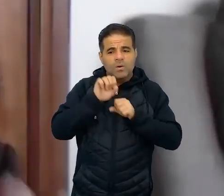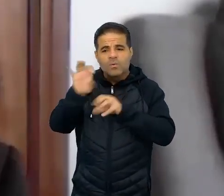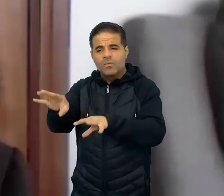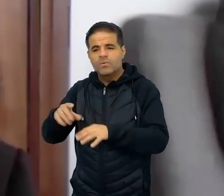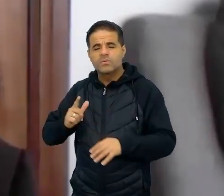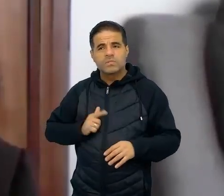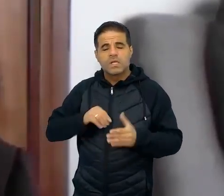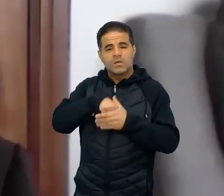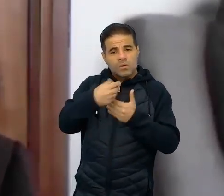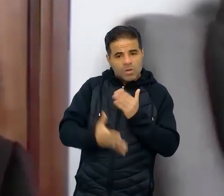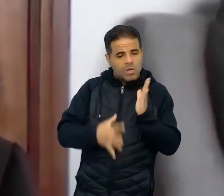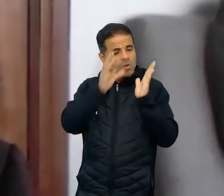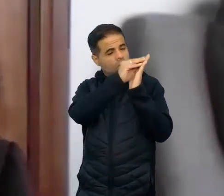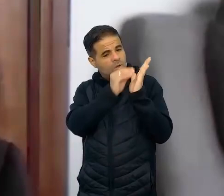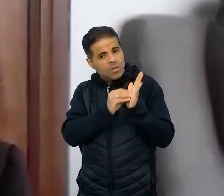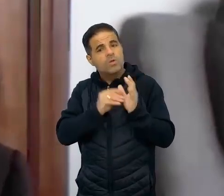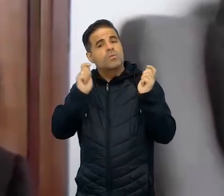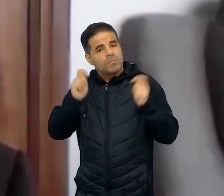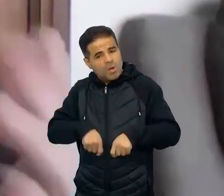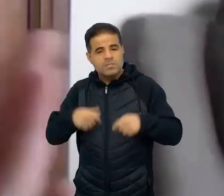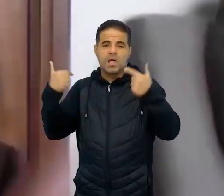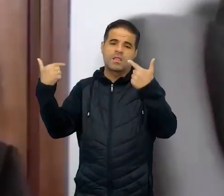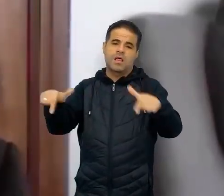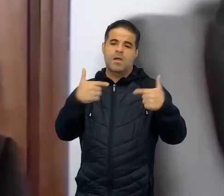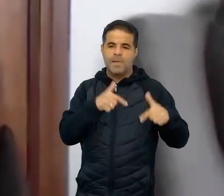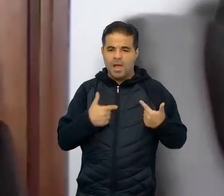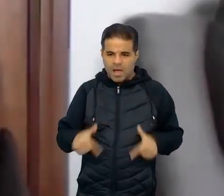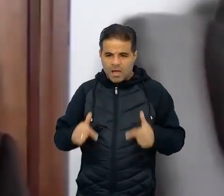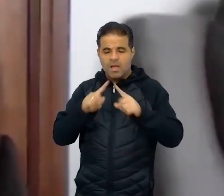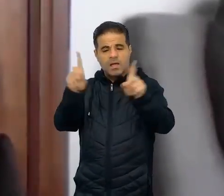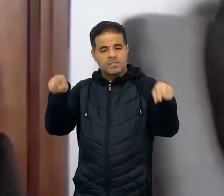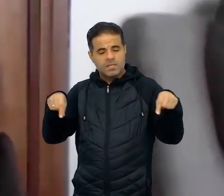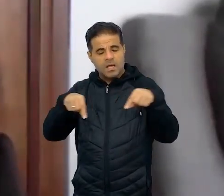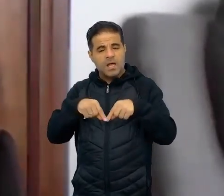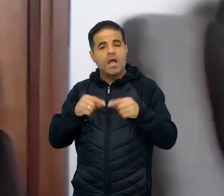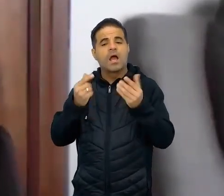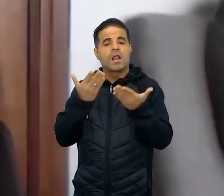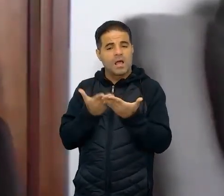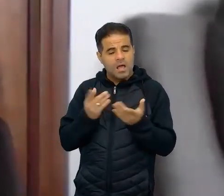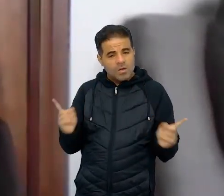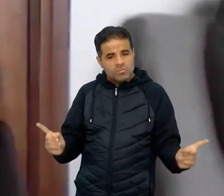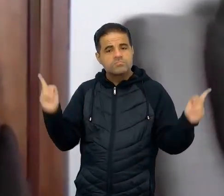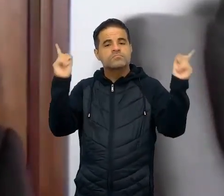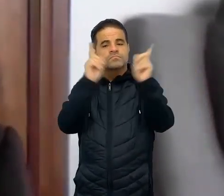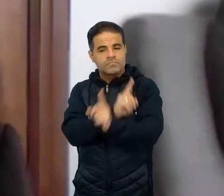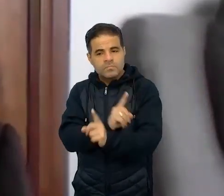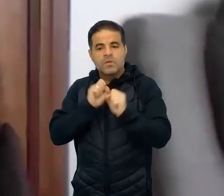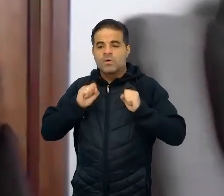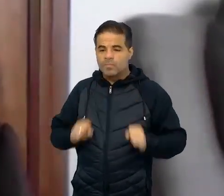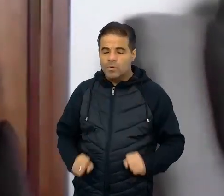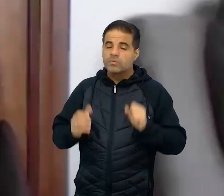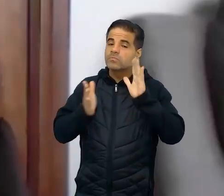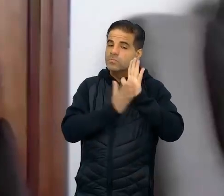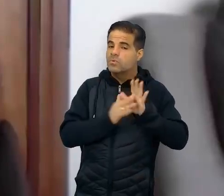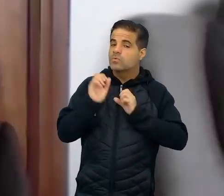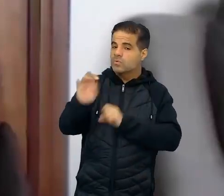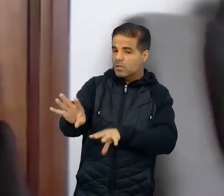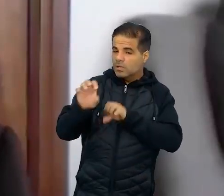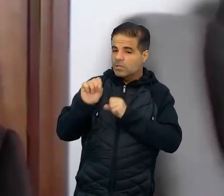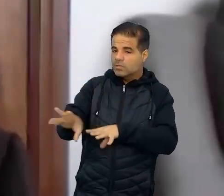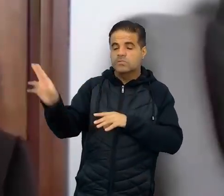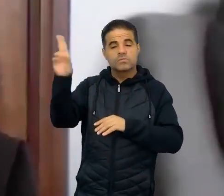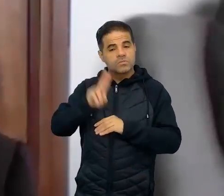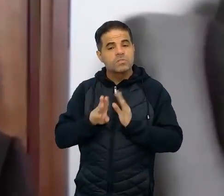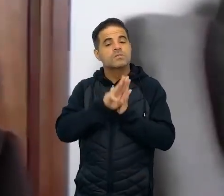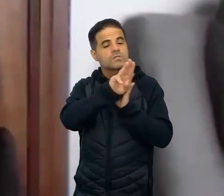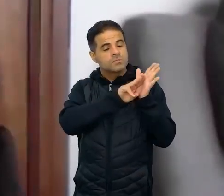Tem conteúdo que eu posso trabalhar com a sala de aula invertida, né, que eu posso propor o ensino utilizando